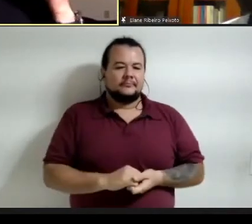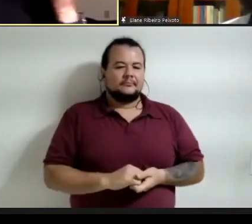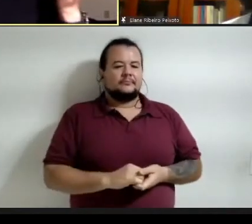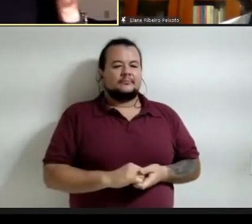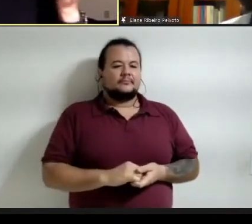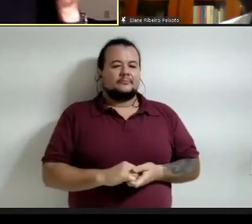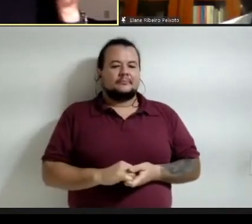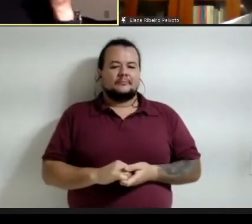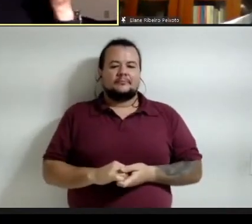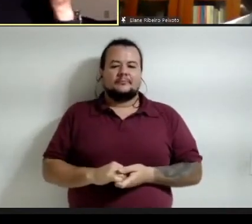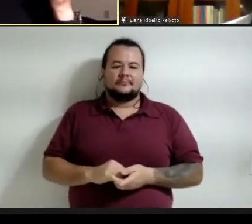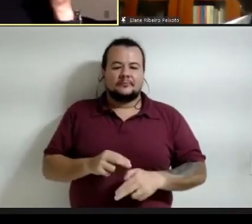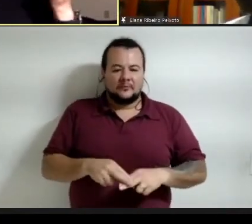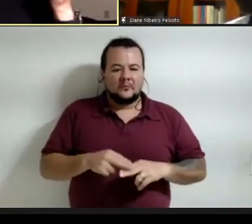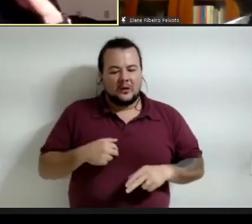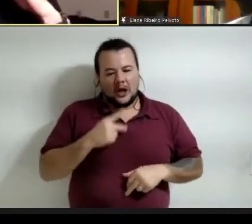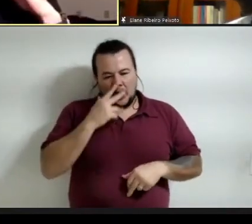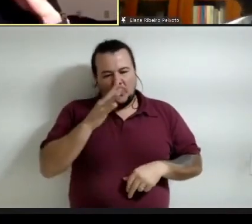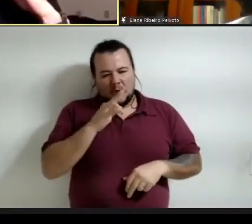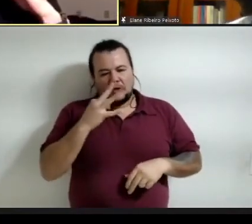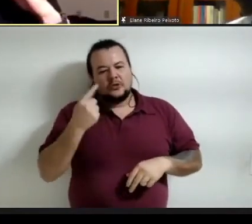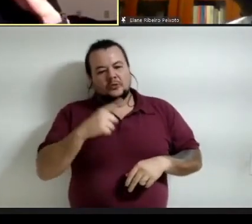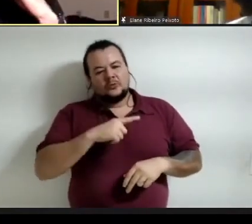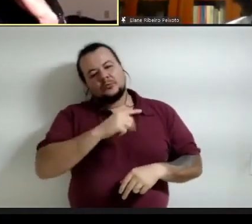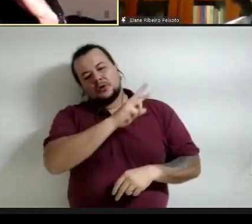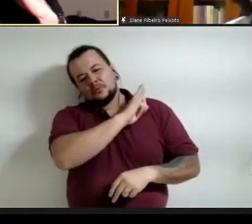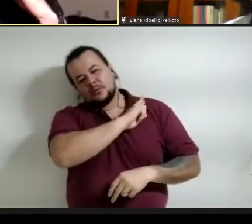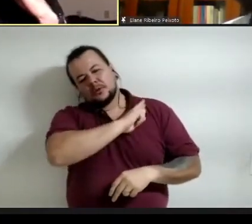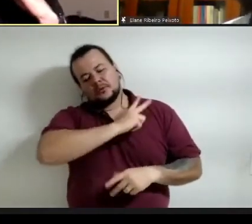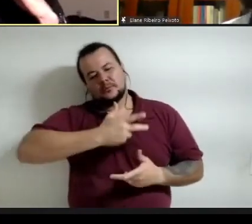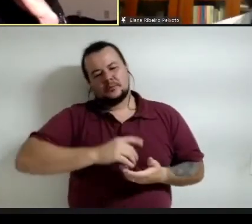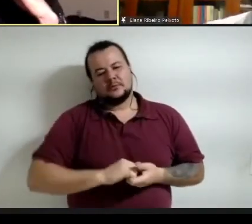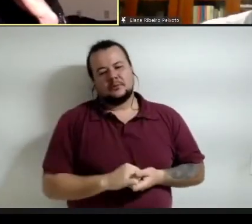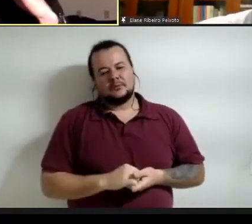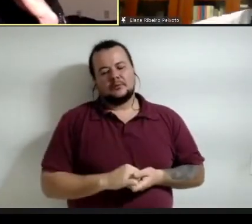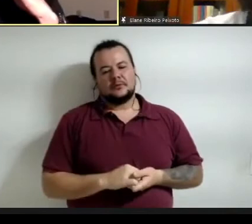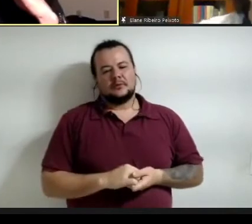Por isso eu acho que todo mundo tem uma responsabilidade, entendeu?